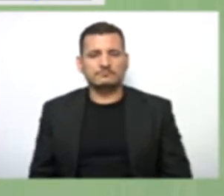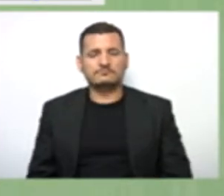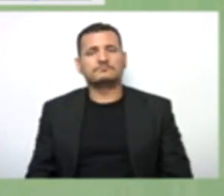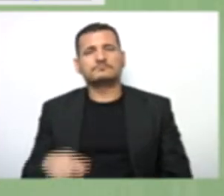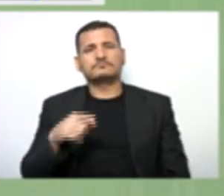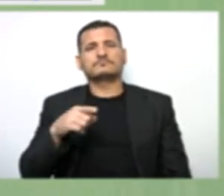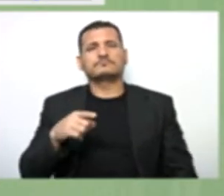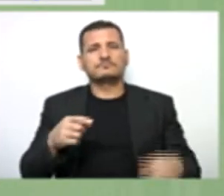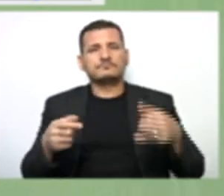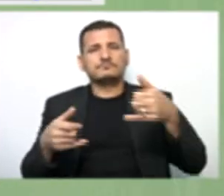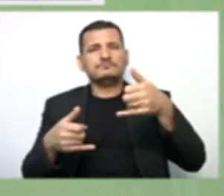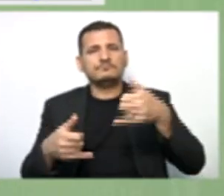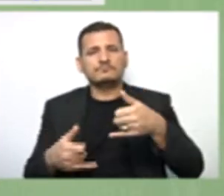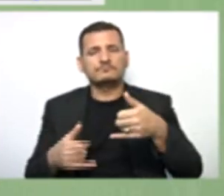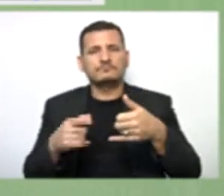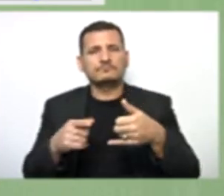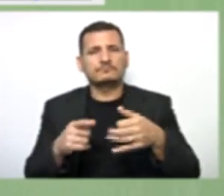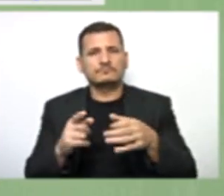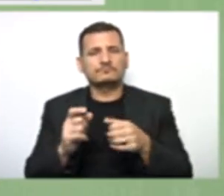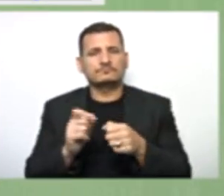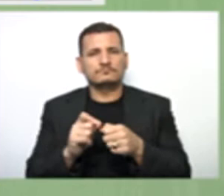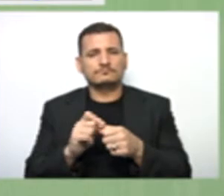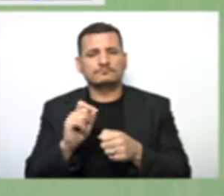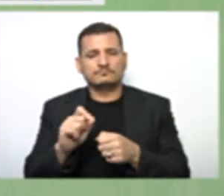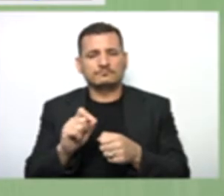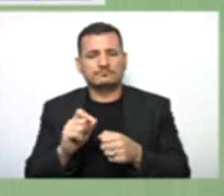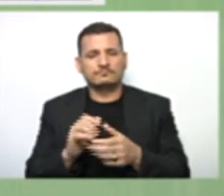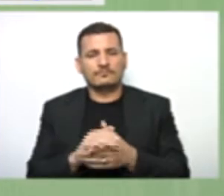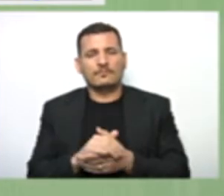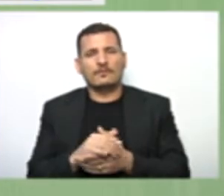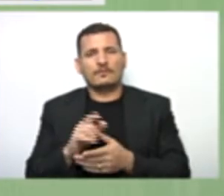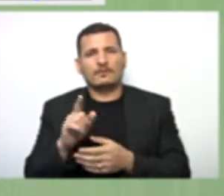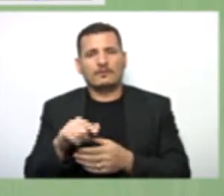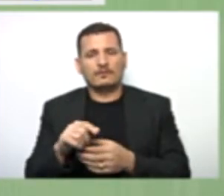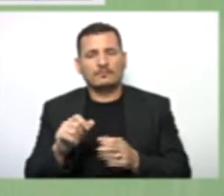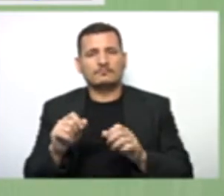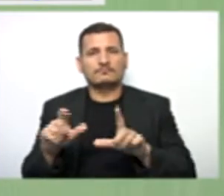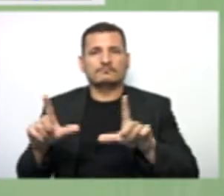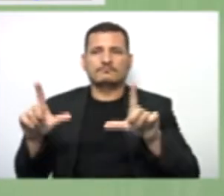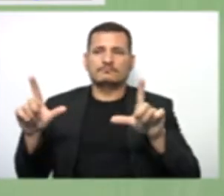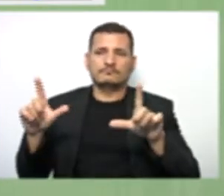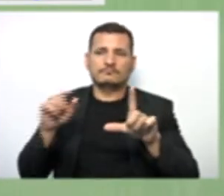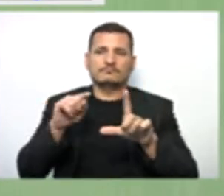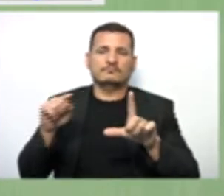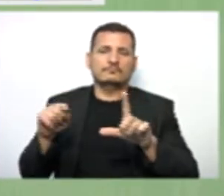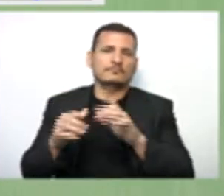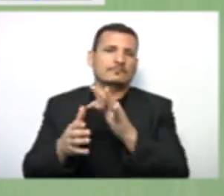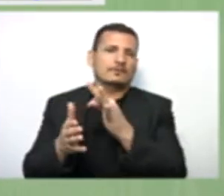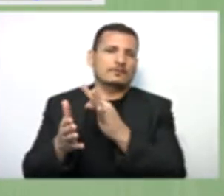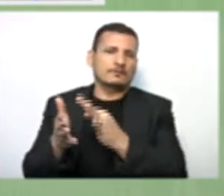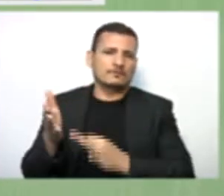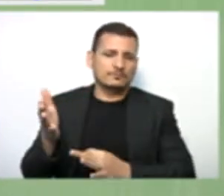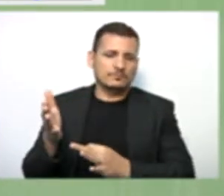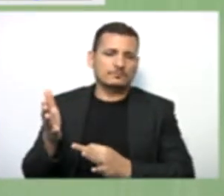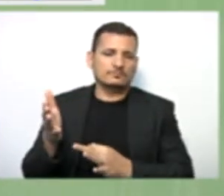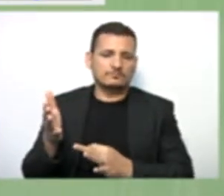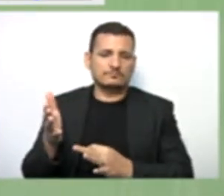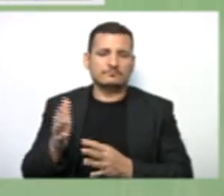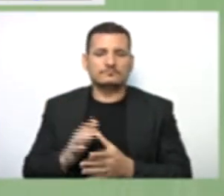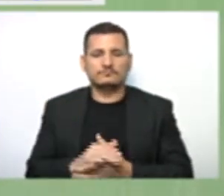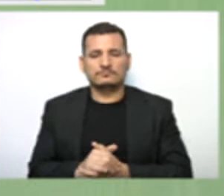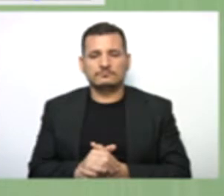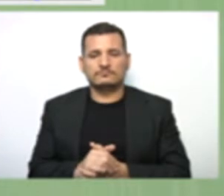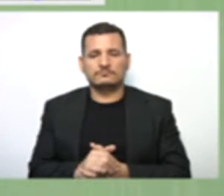código prevê, ele fala que é inscrever na tela um texto, esse que está entre aspas aqui, ó, meu primeiro programa